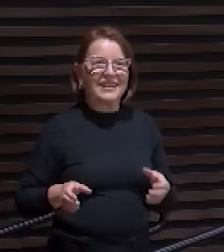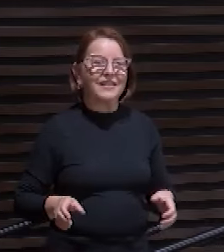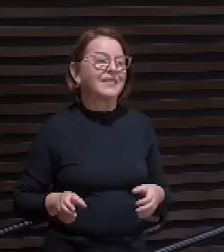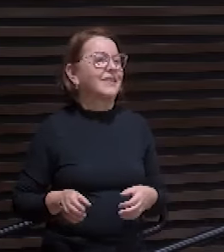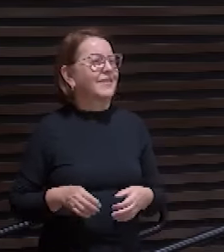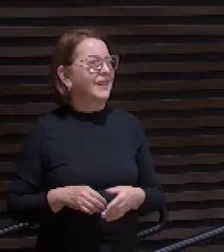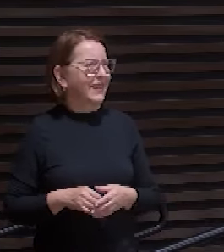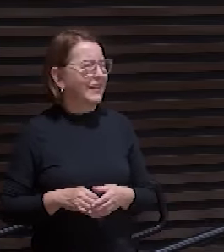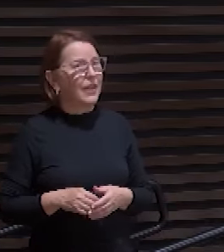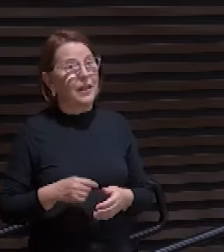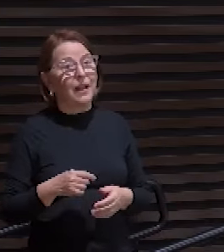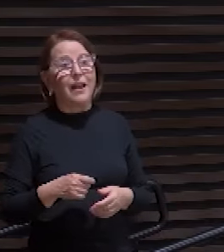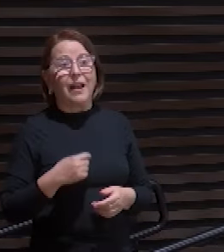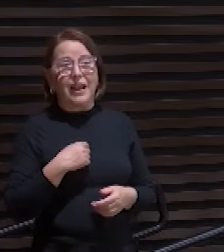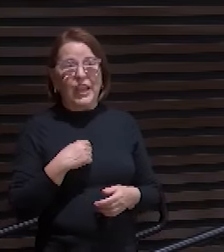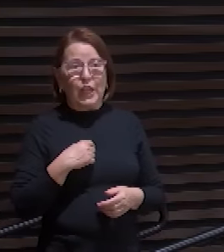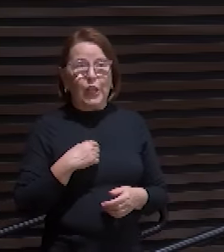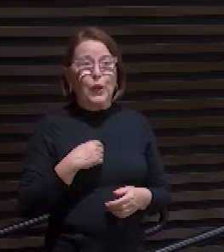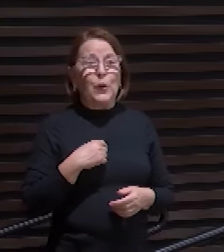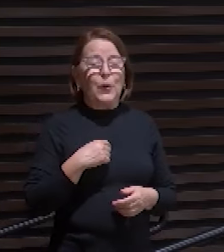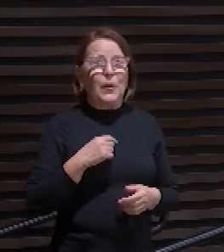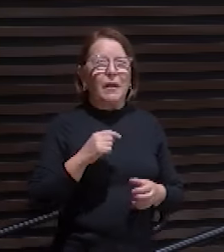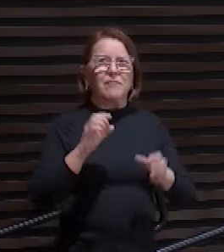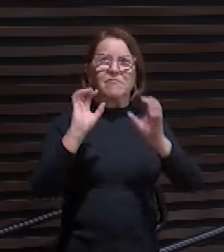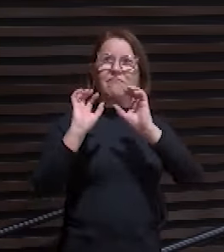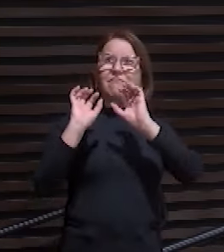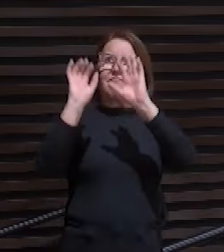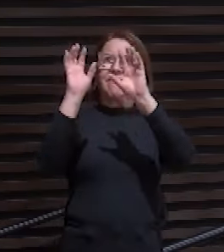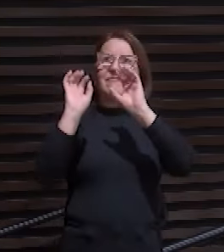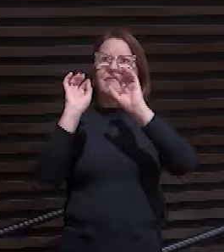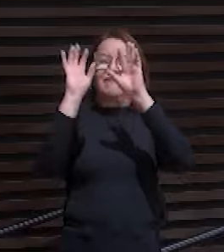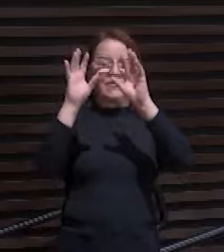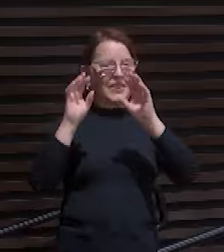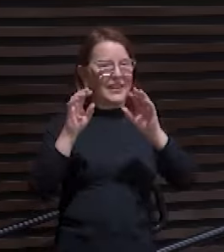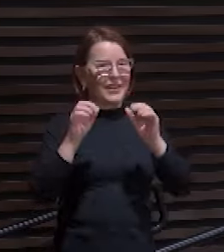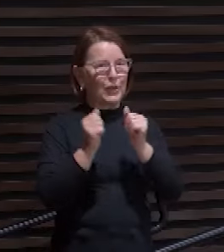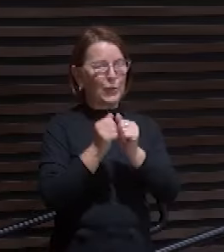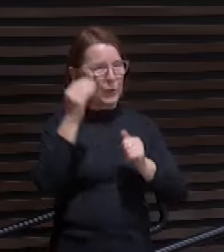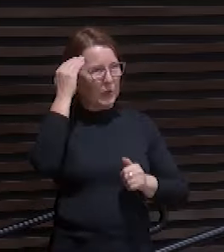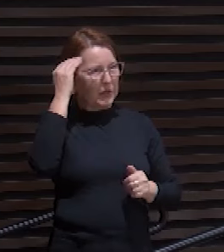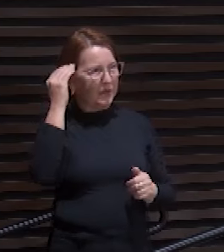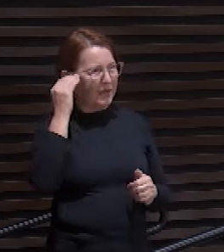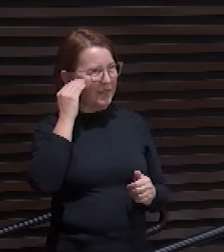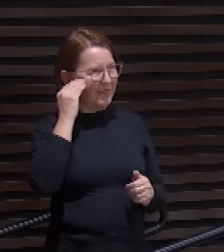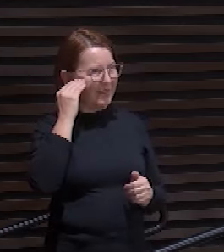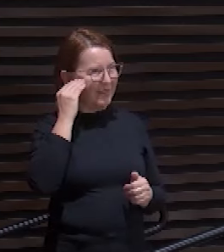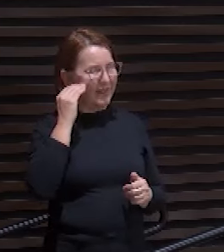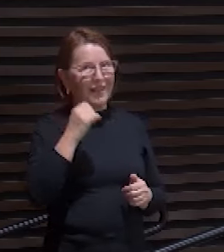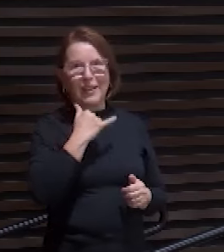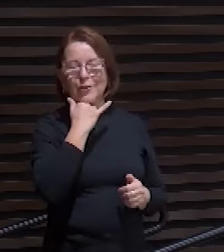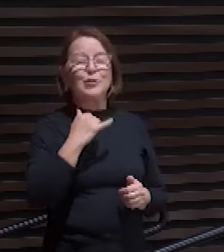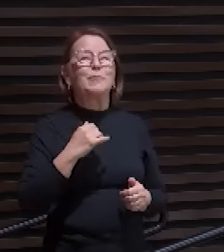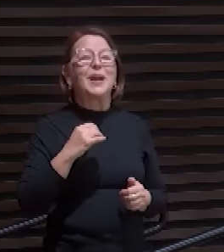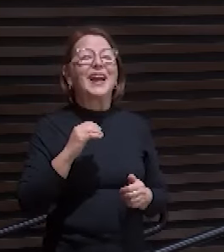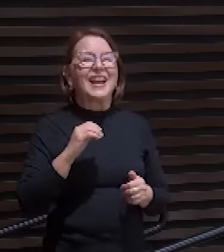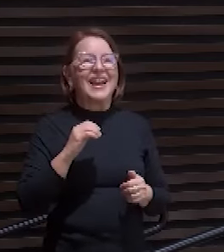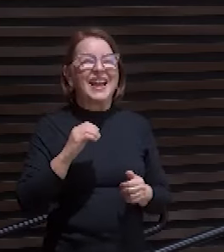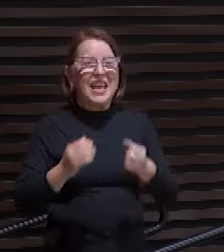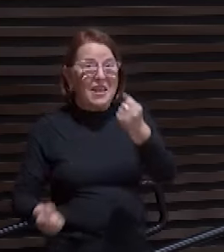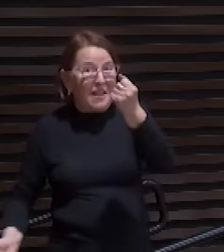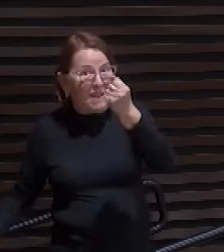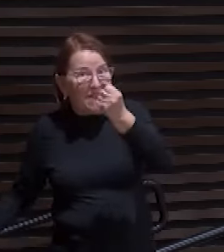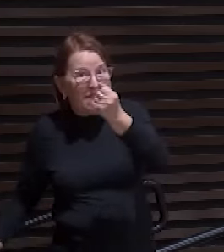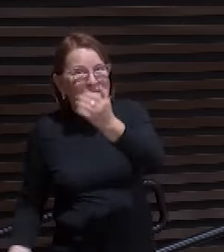uma rodada e joga outra, e aí ficaram impressionados com a minha arte de vôlei, das técnicas, e